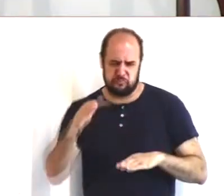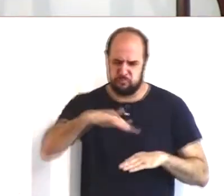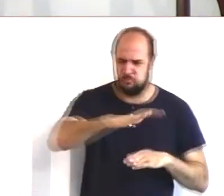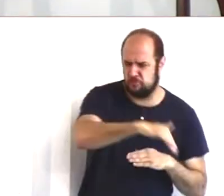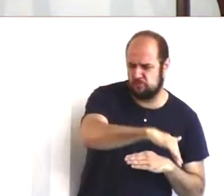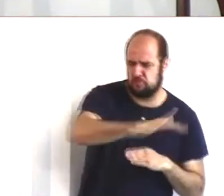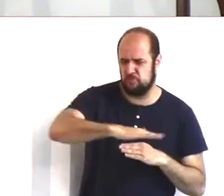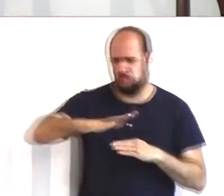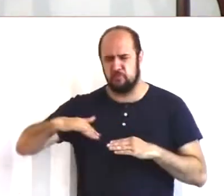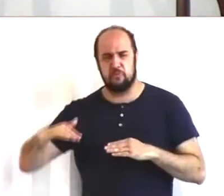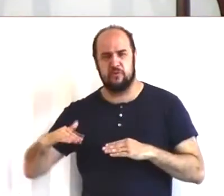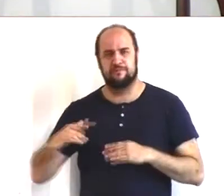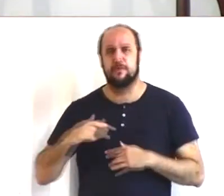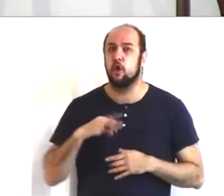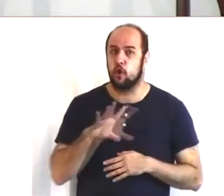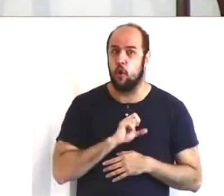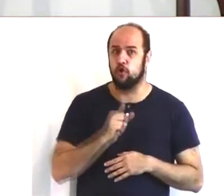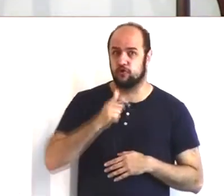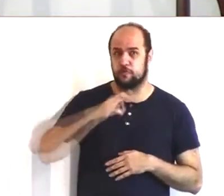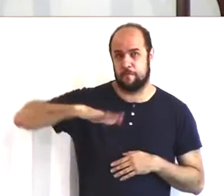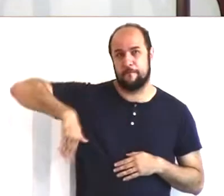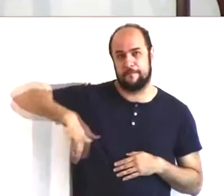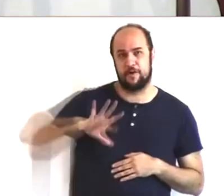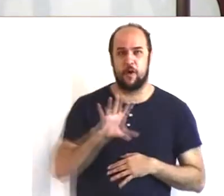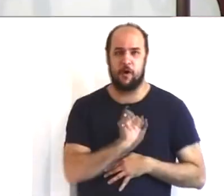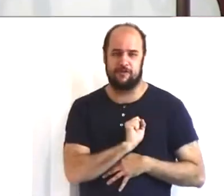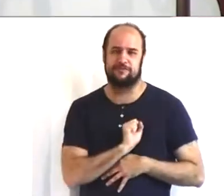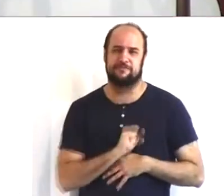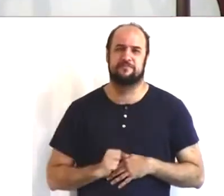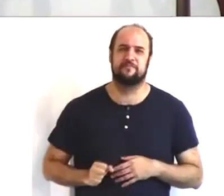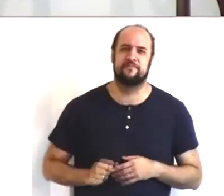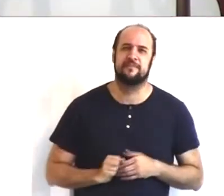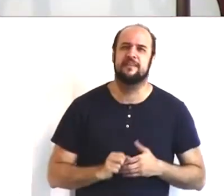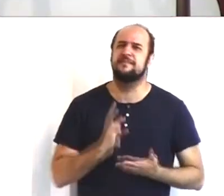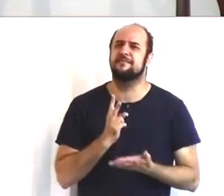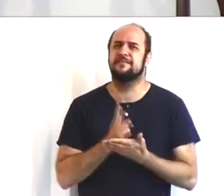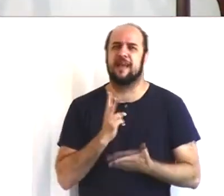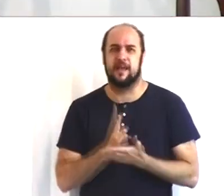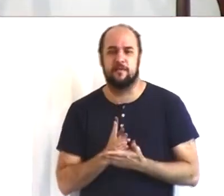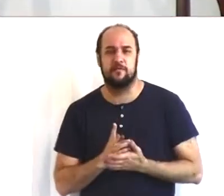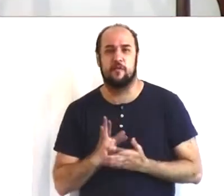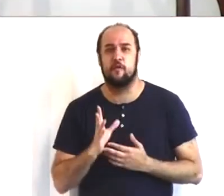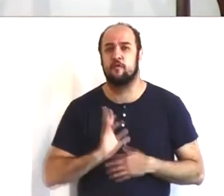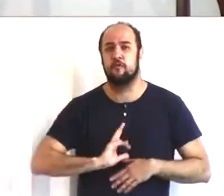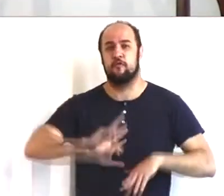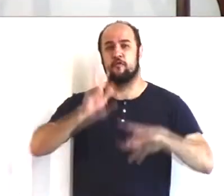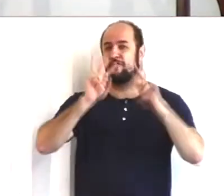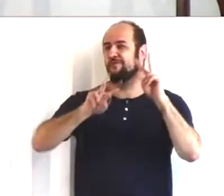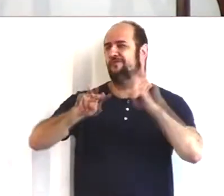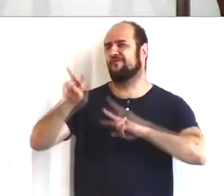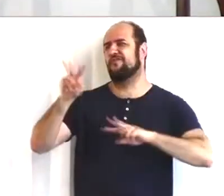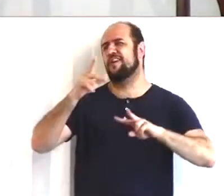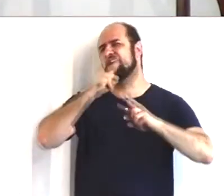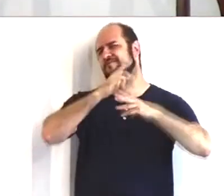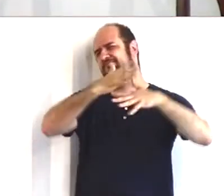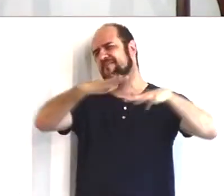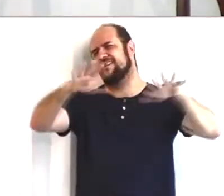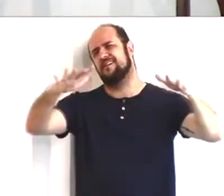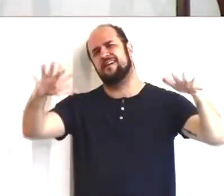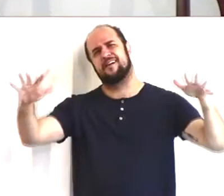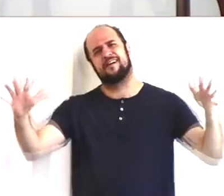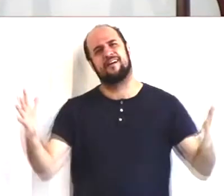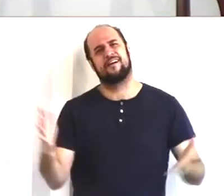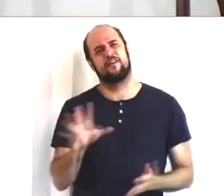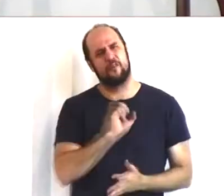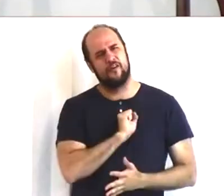Eu gosto muito de mar, gosto muito de praia, e sempre que posso, fico muito olhando o mar.